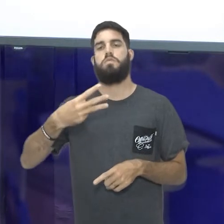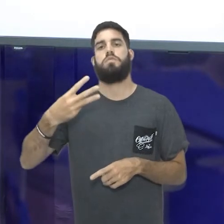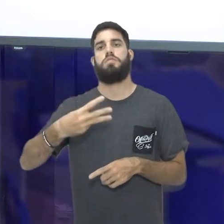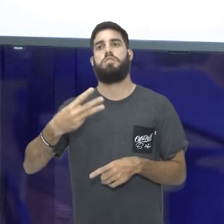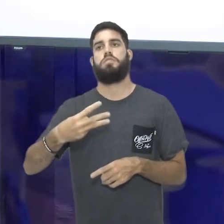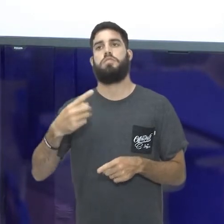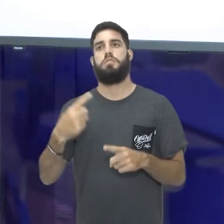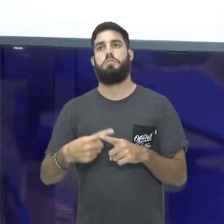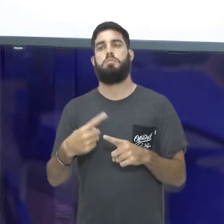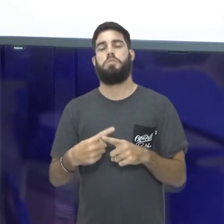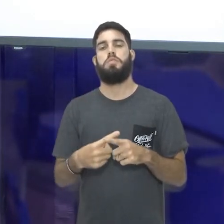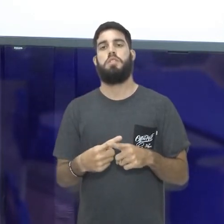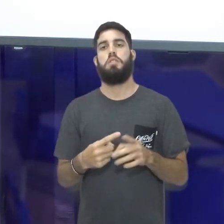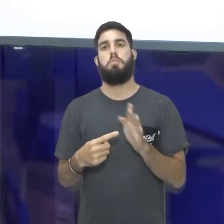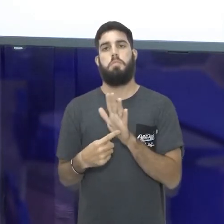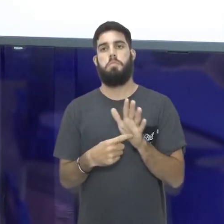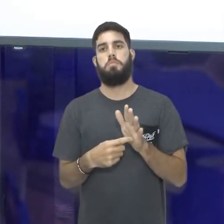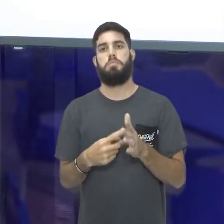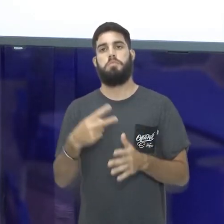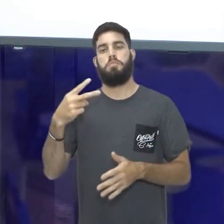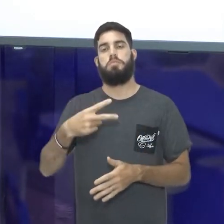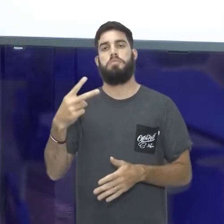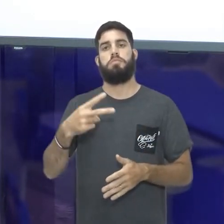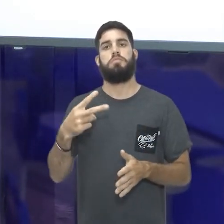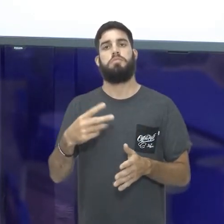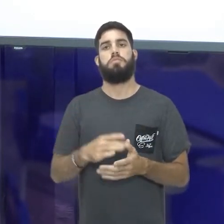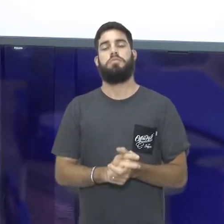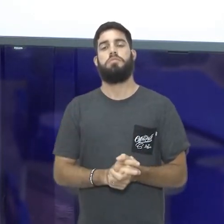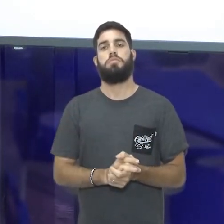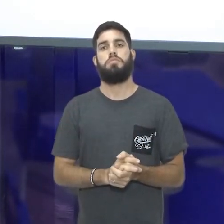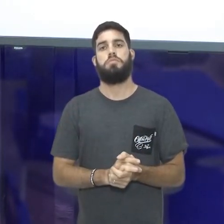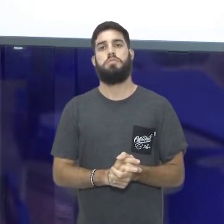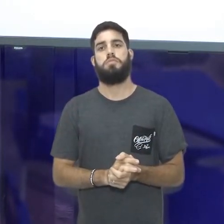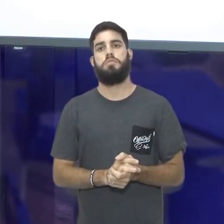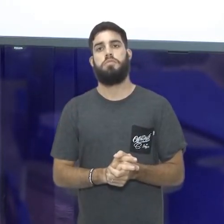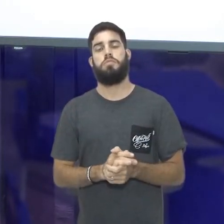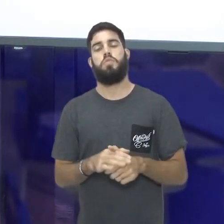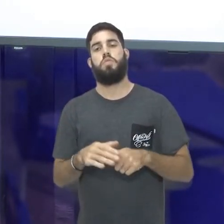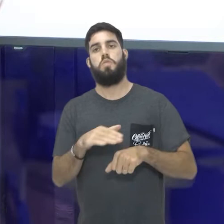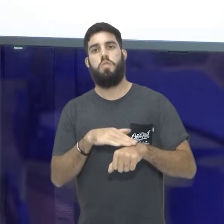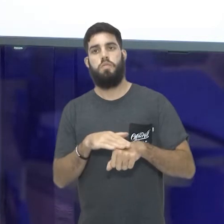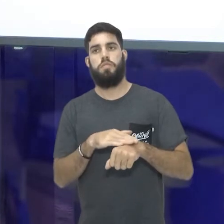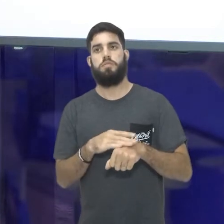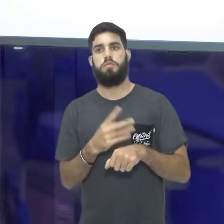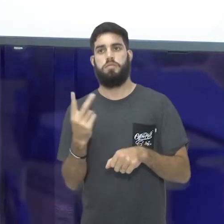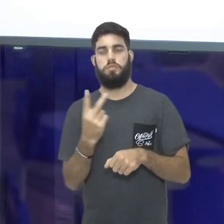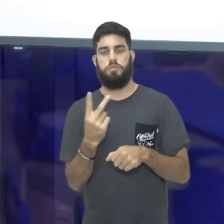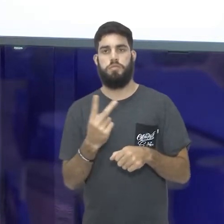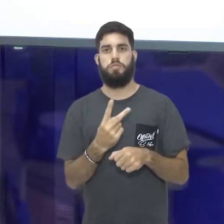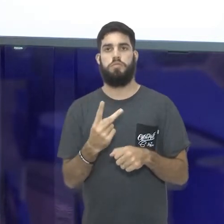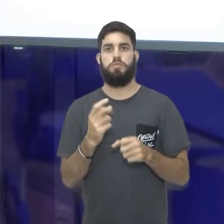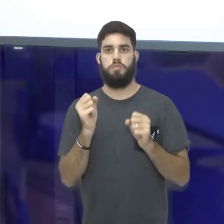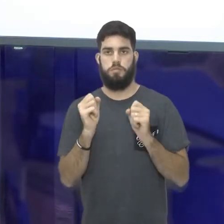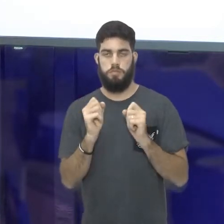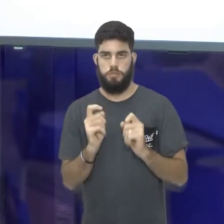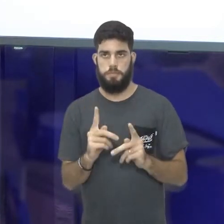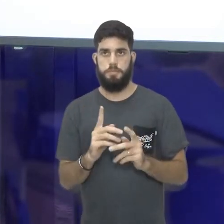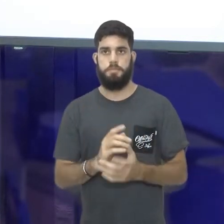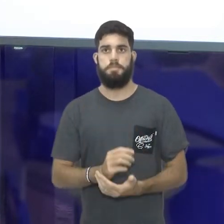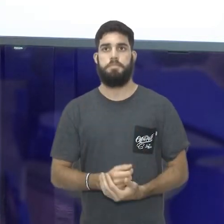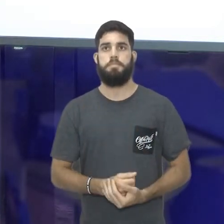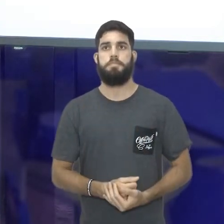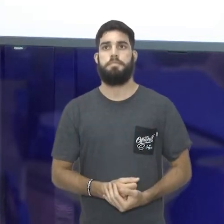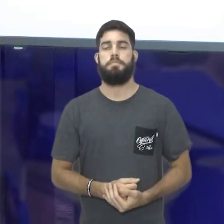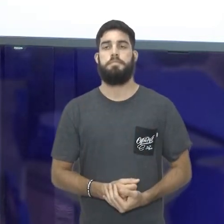pois ela traz justamente duas equações que indicam a linguagem algébrica do diálogo entre os personagens Mônica e